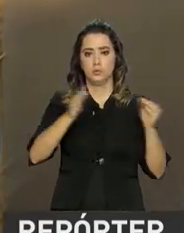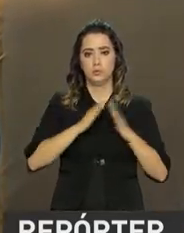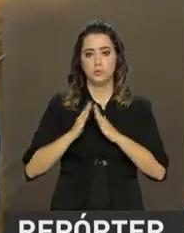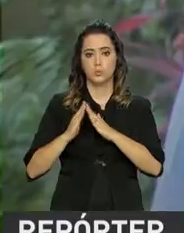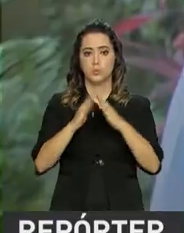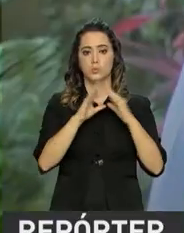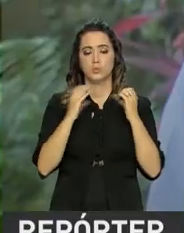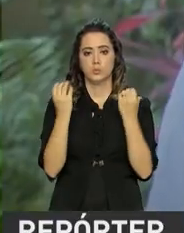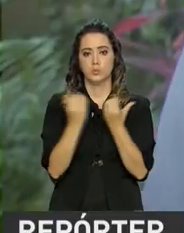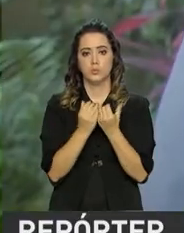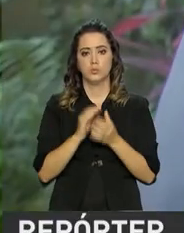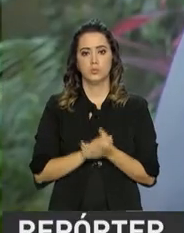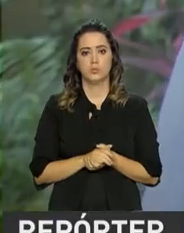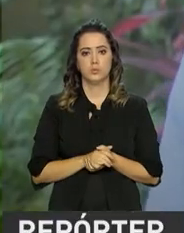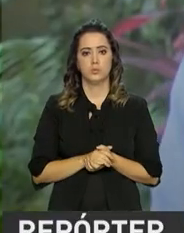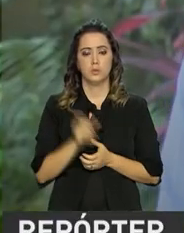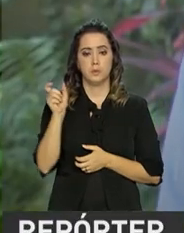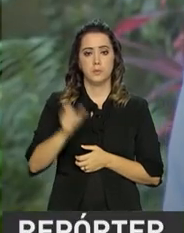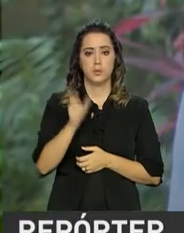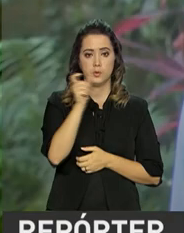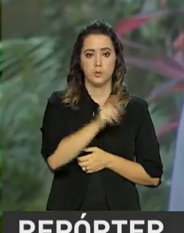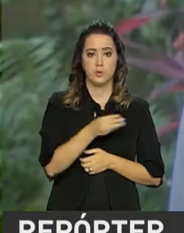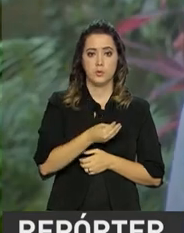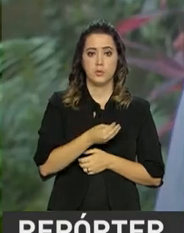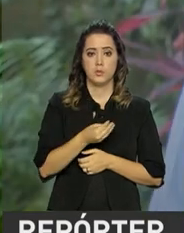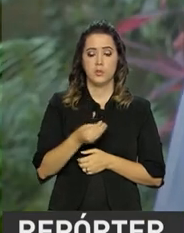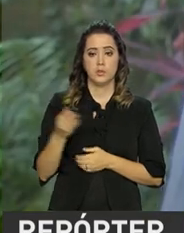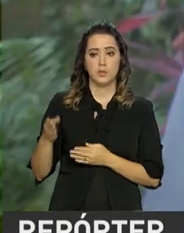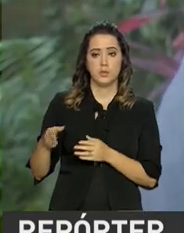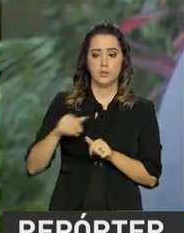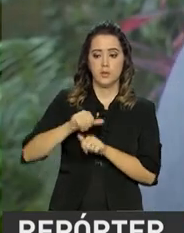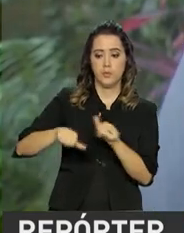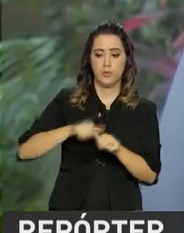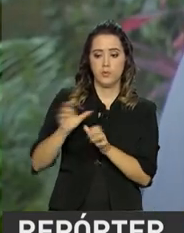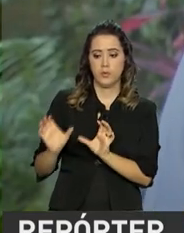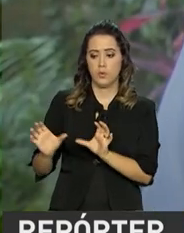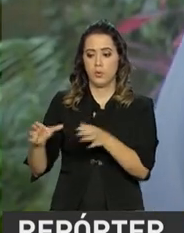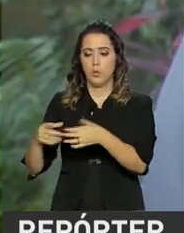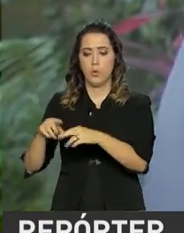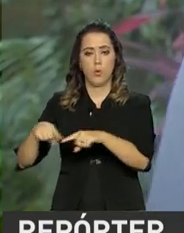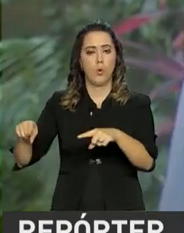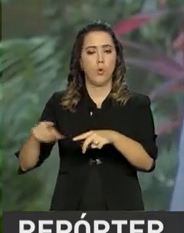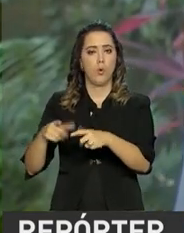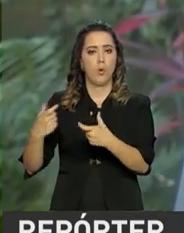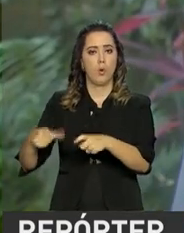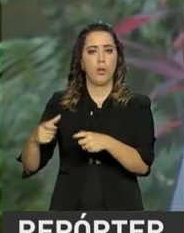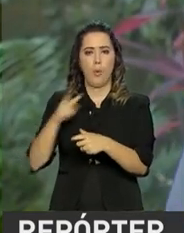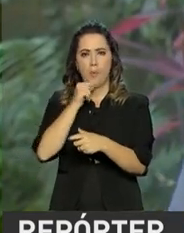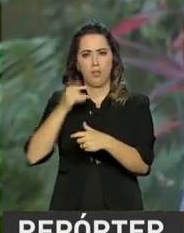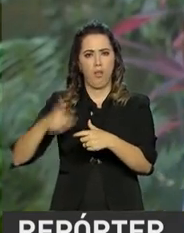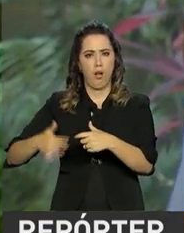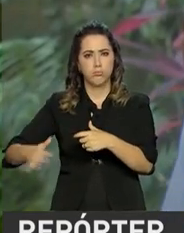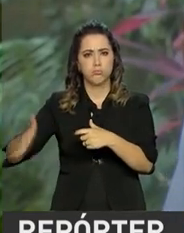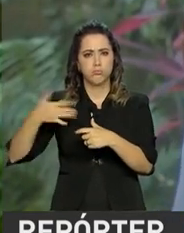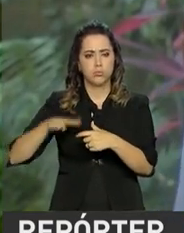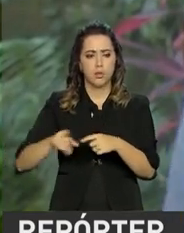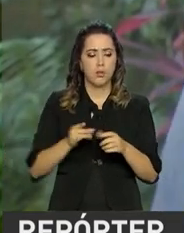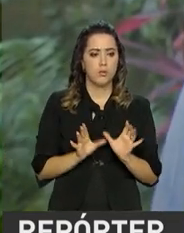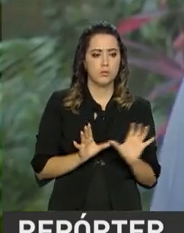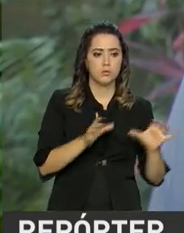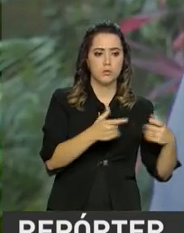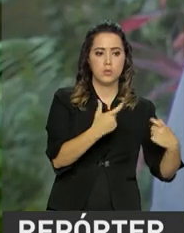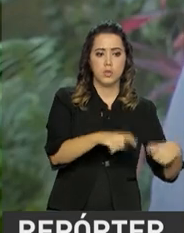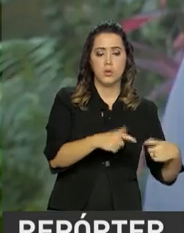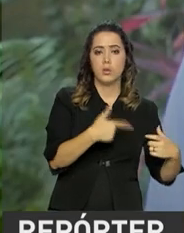Parque Royal. São pessoas que vieram removidas de uma comunidade onde existia uma palafita elas tiveram a urbanização, a